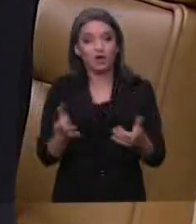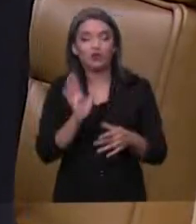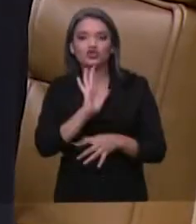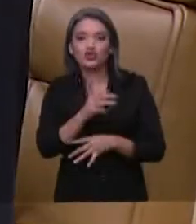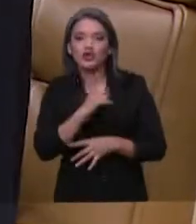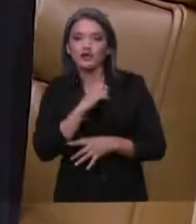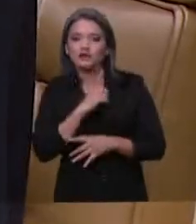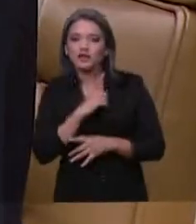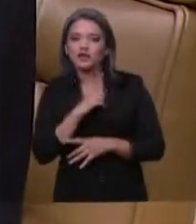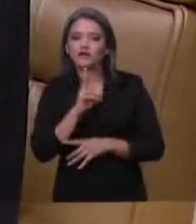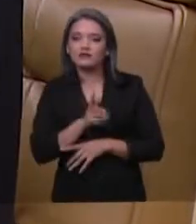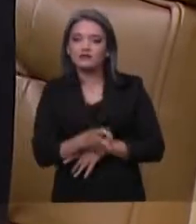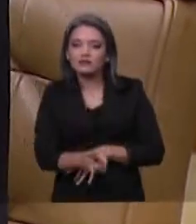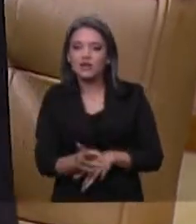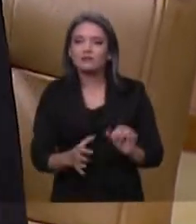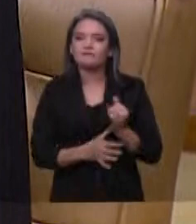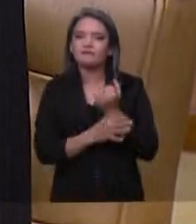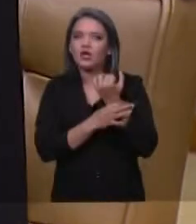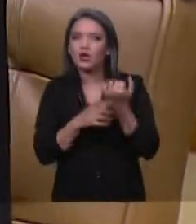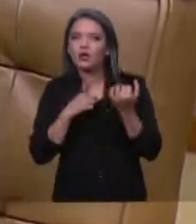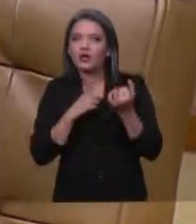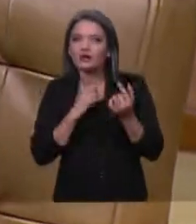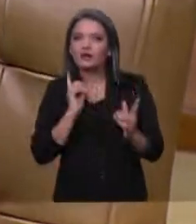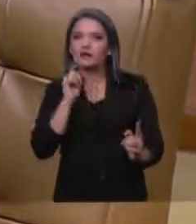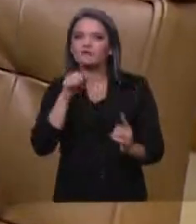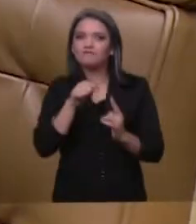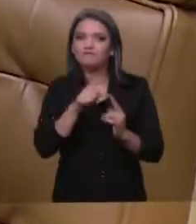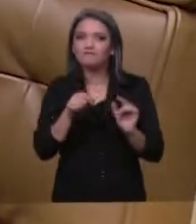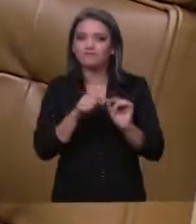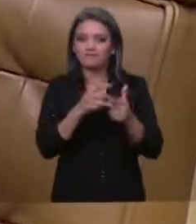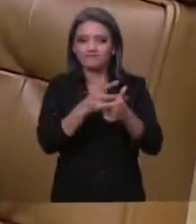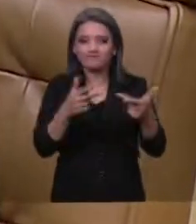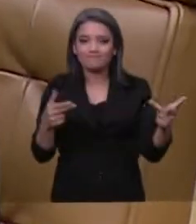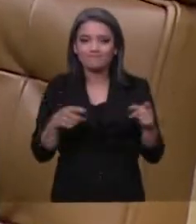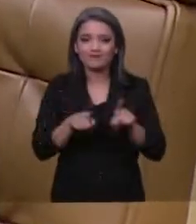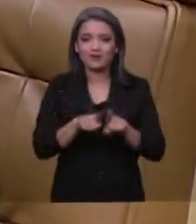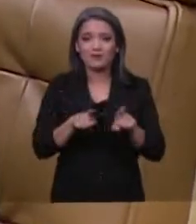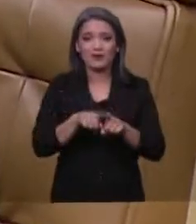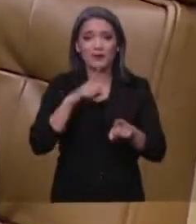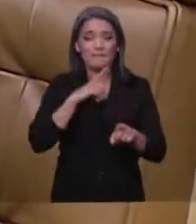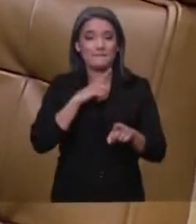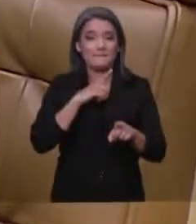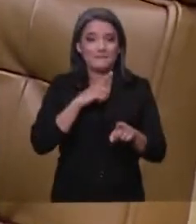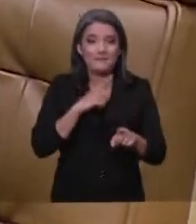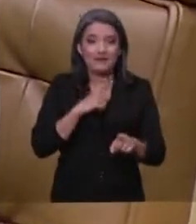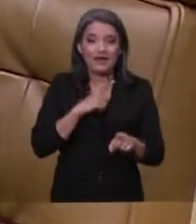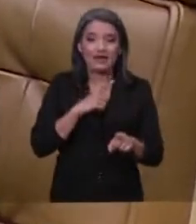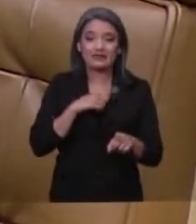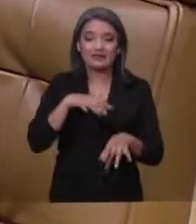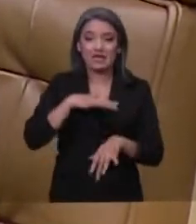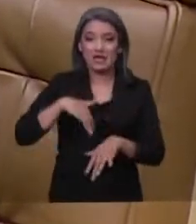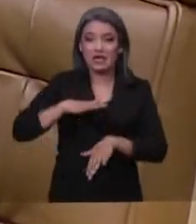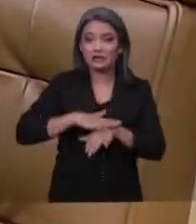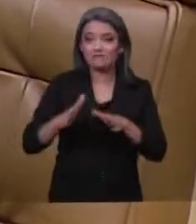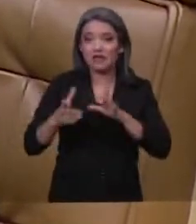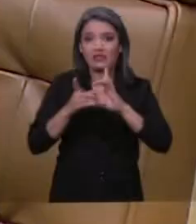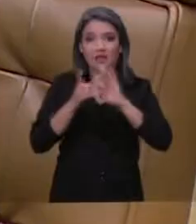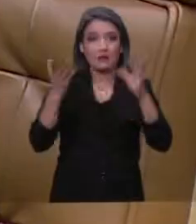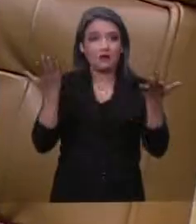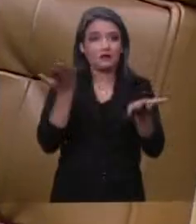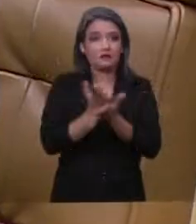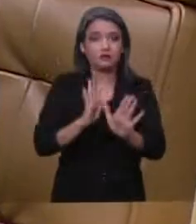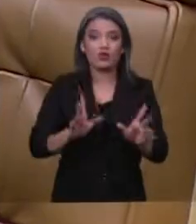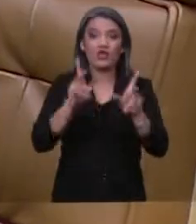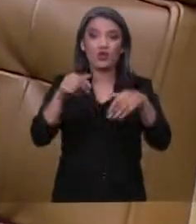o vilipêndio aos poderes constitucionais e ao estabelecimento de verdadeiro estado de exceção no Brasil, nos moldes em que ocorreu